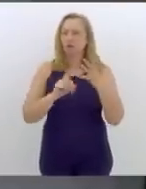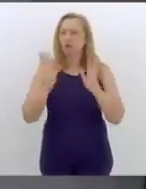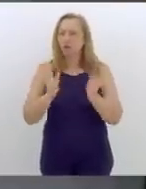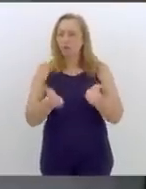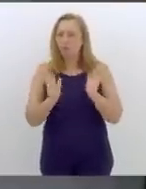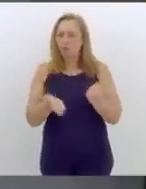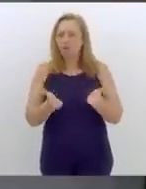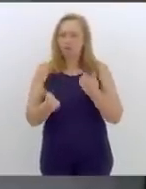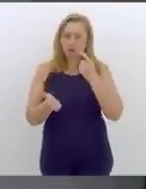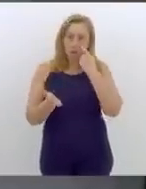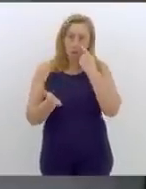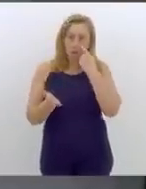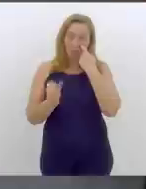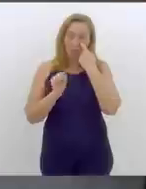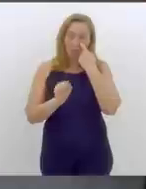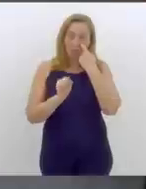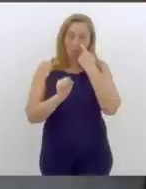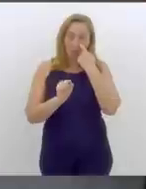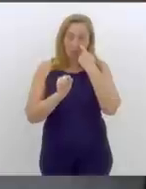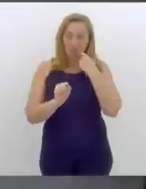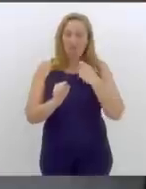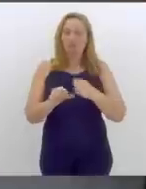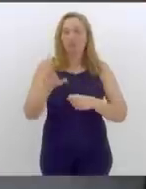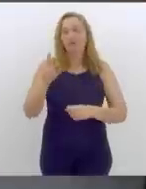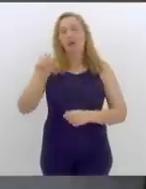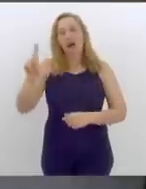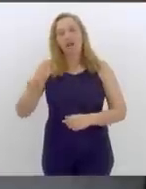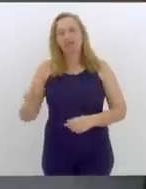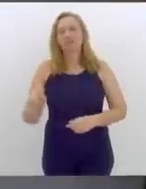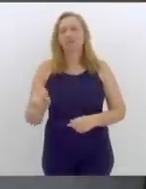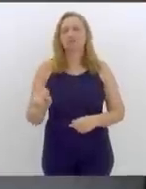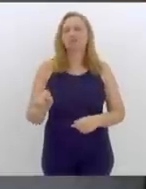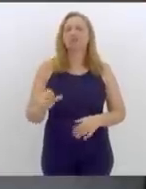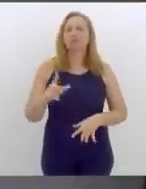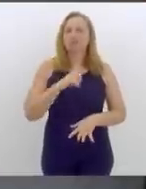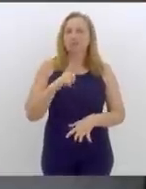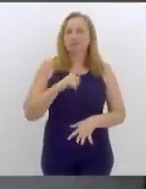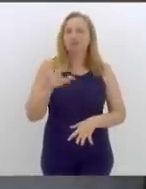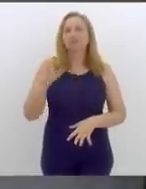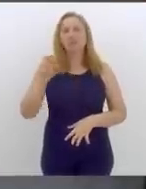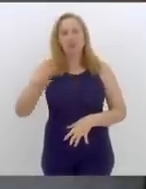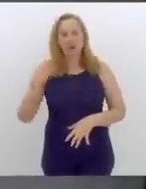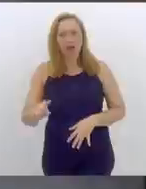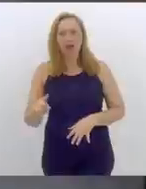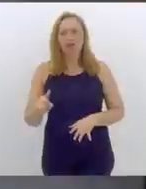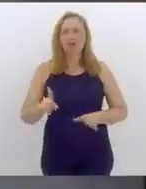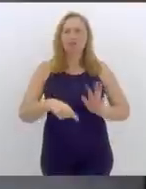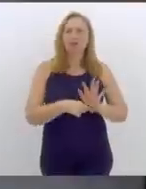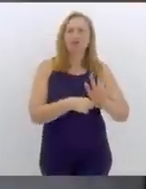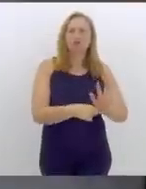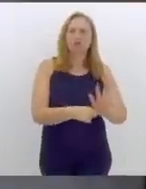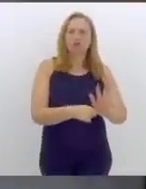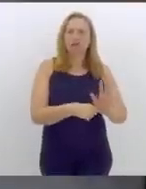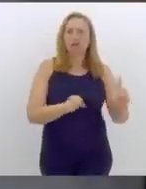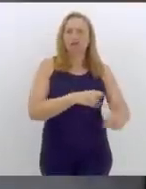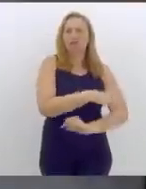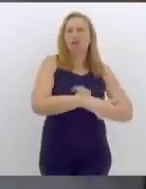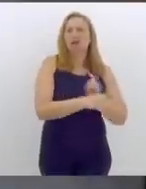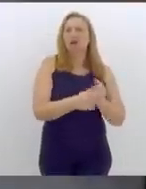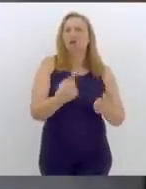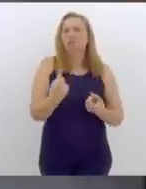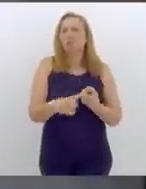atualmente poderia ser coberto muito bem pelo Rais se existe o rádio para cobrir a sociedade e apago porque não dá prioridade